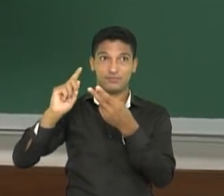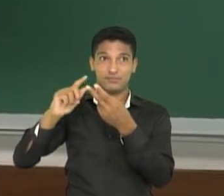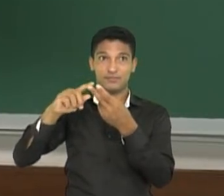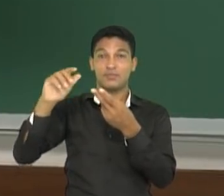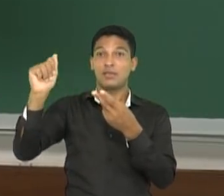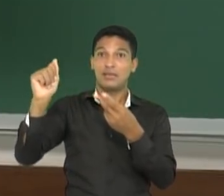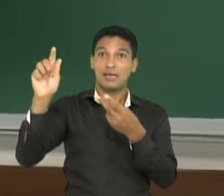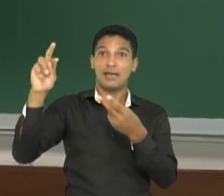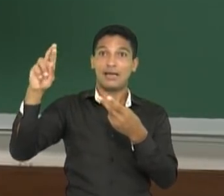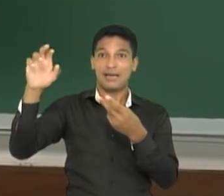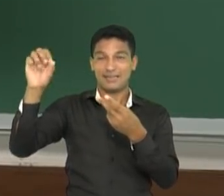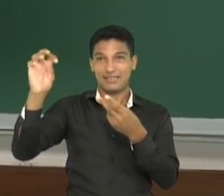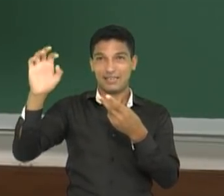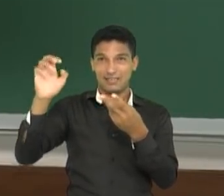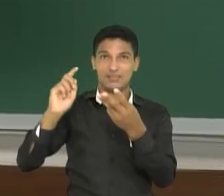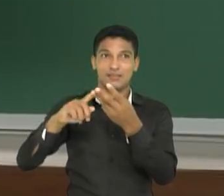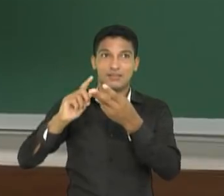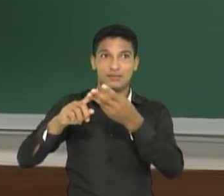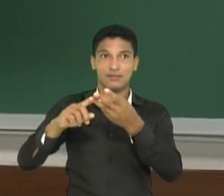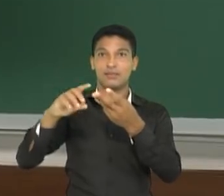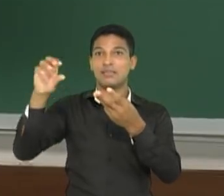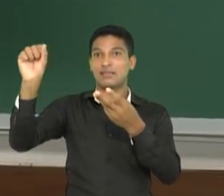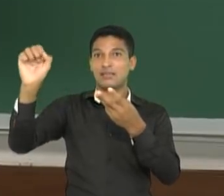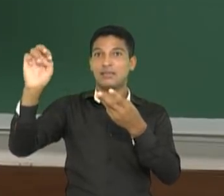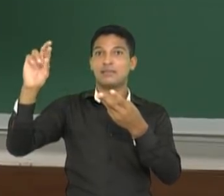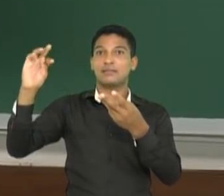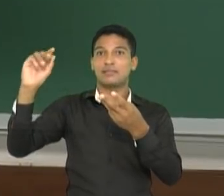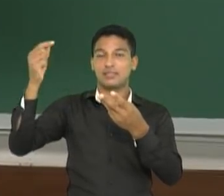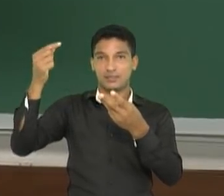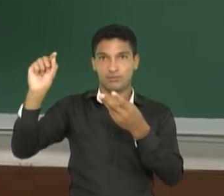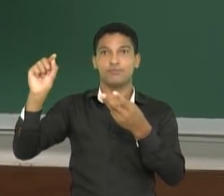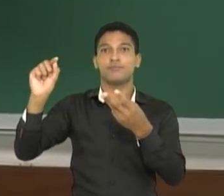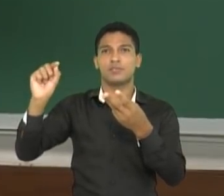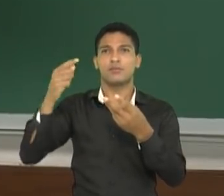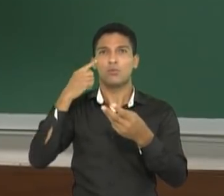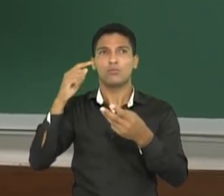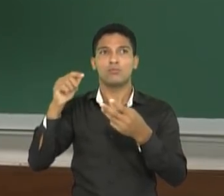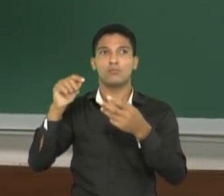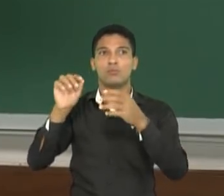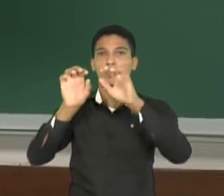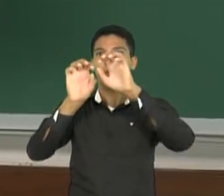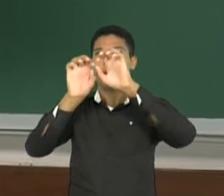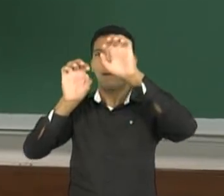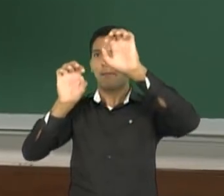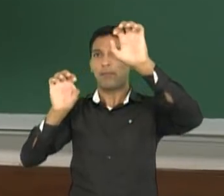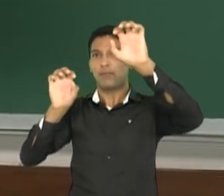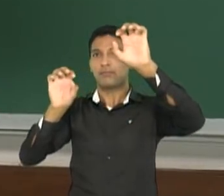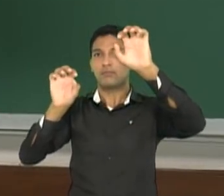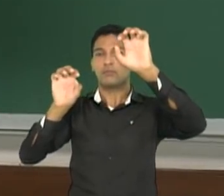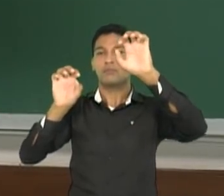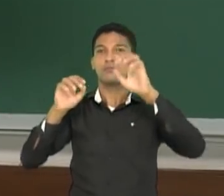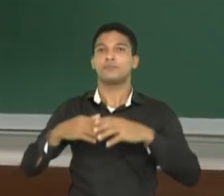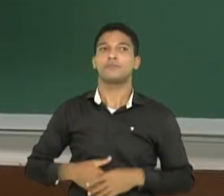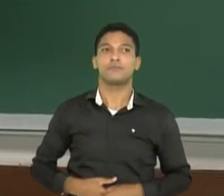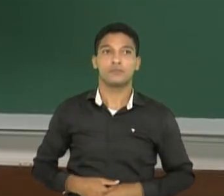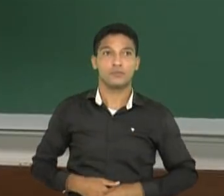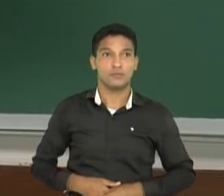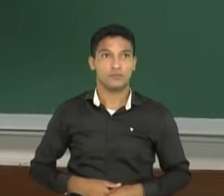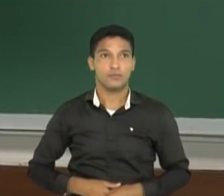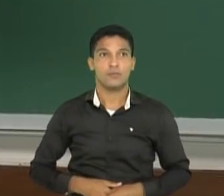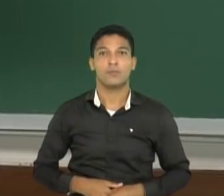para outra. Quando você fala da seca do Nordeste, tem muita gente que acha que é o Nordeste inteiro. Mas, na verdade, é